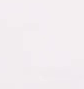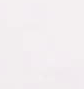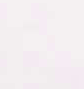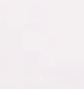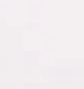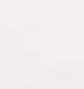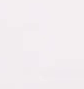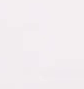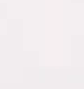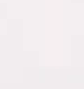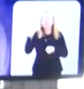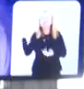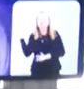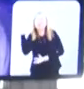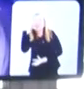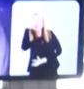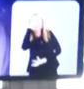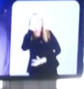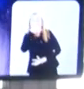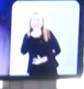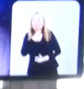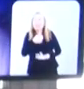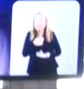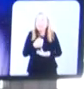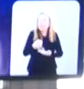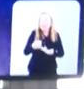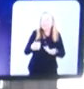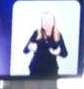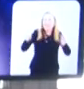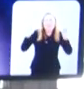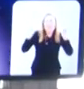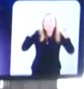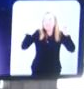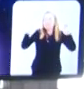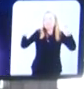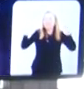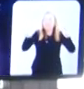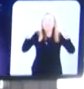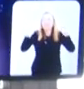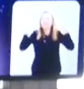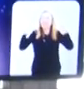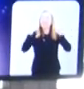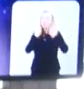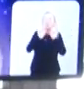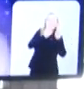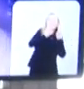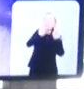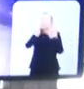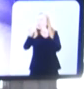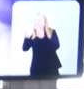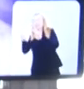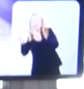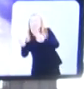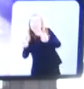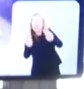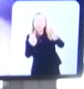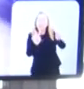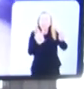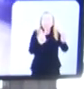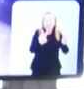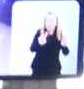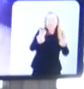desassistidos no país por isso é que eu tô criando a possibilidade dos parlamentares colocarem emendas